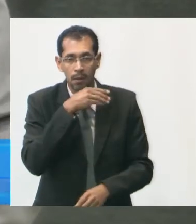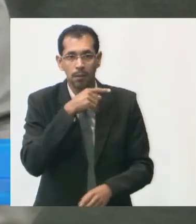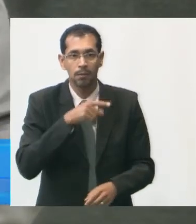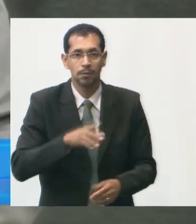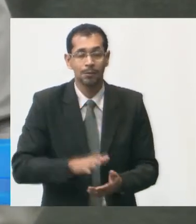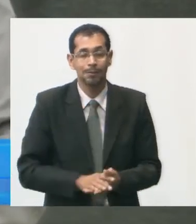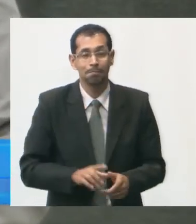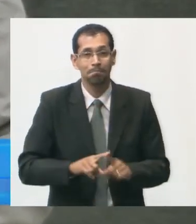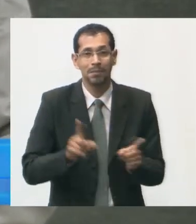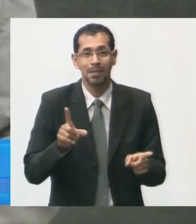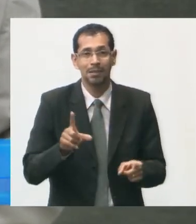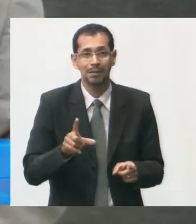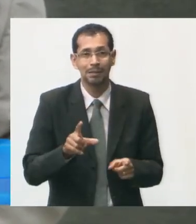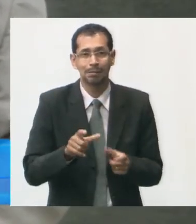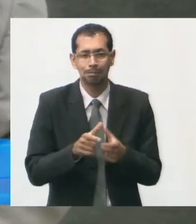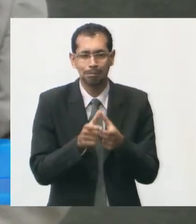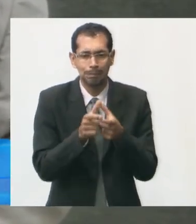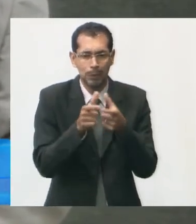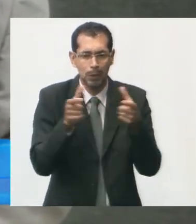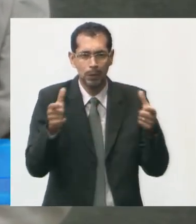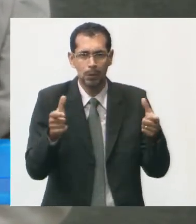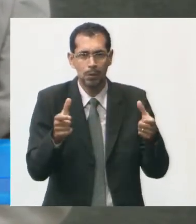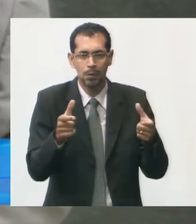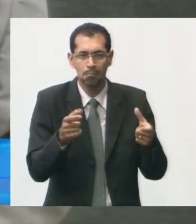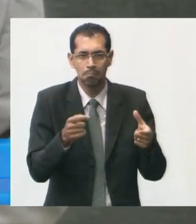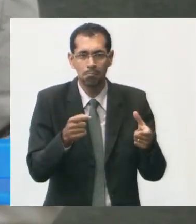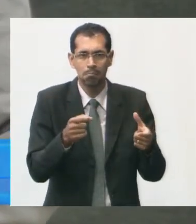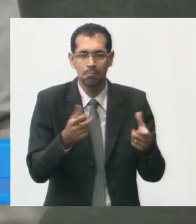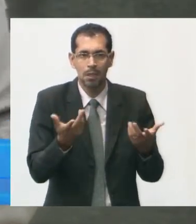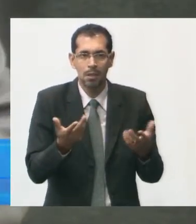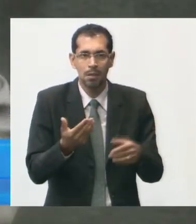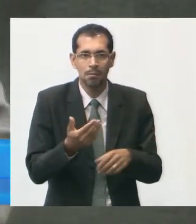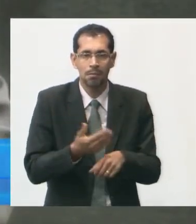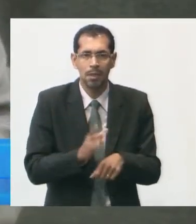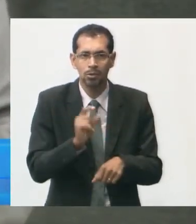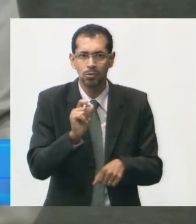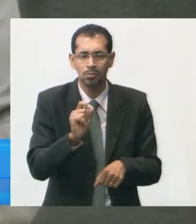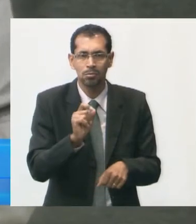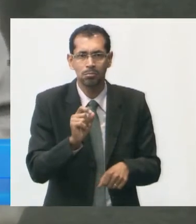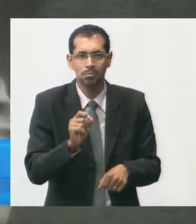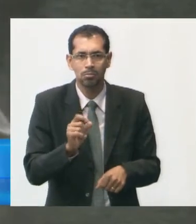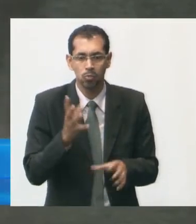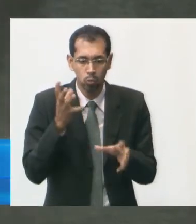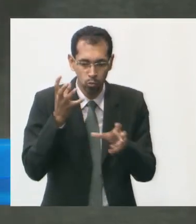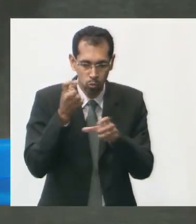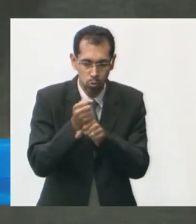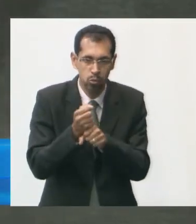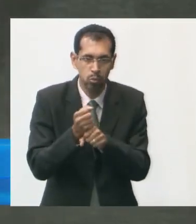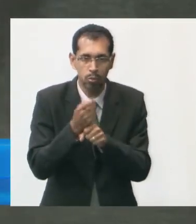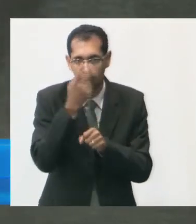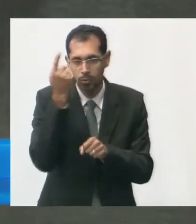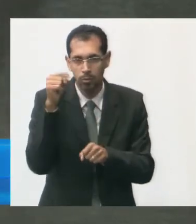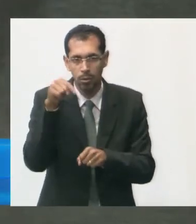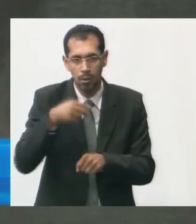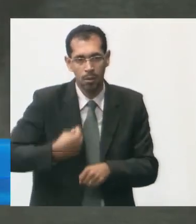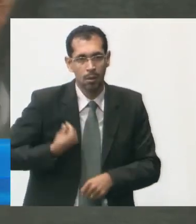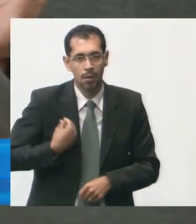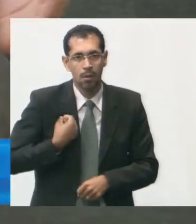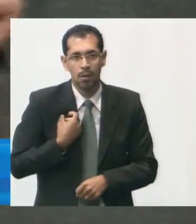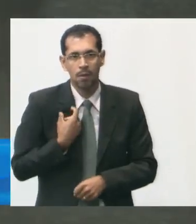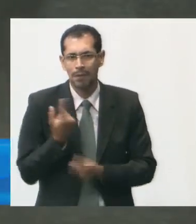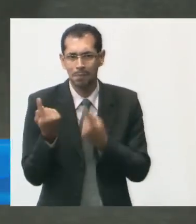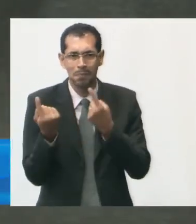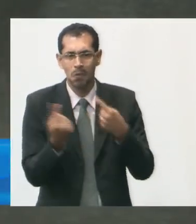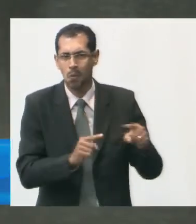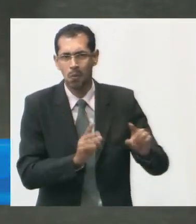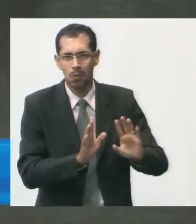proposta. Foi ali eleita uma comissão e nós tivemos na semana